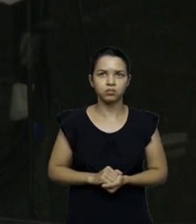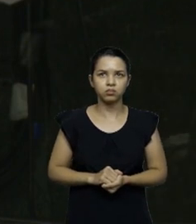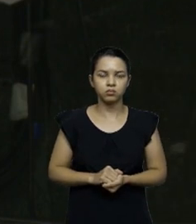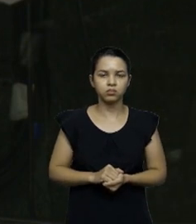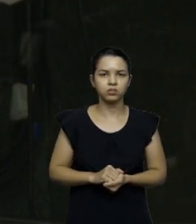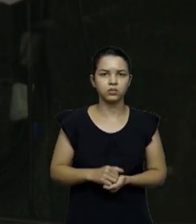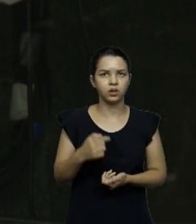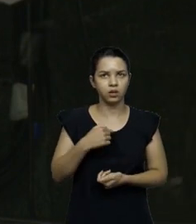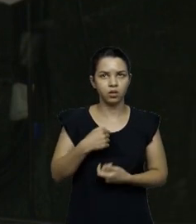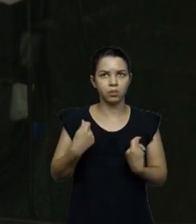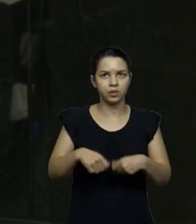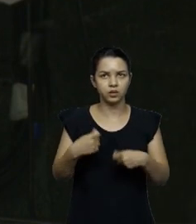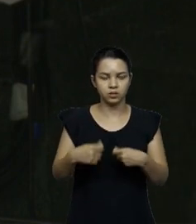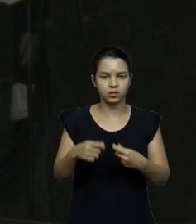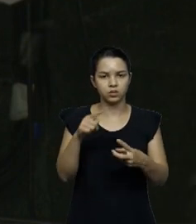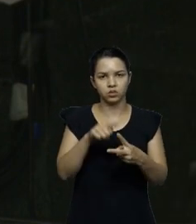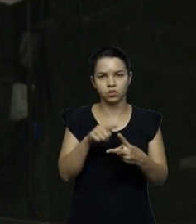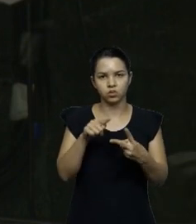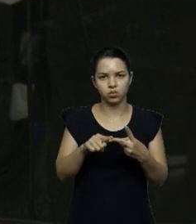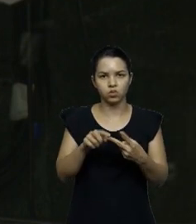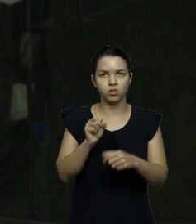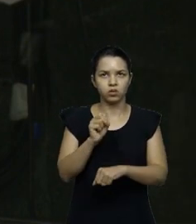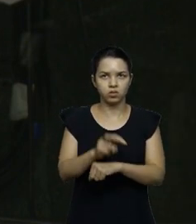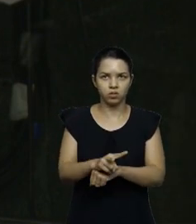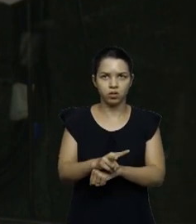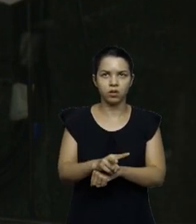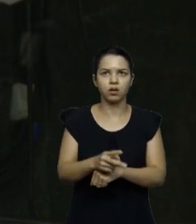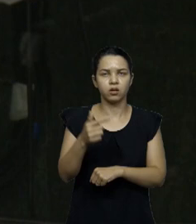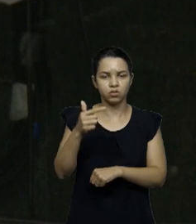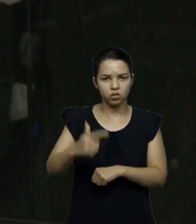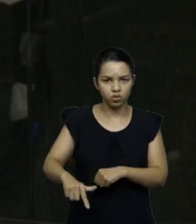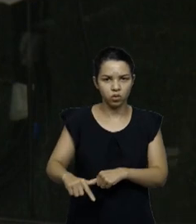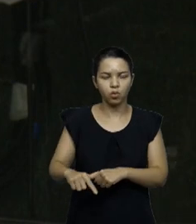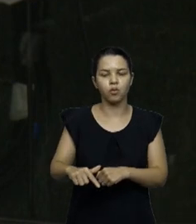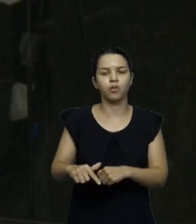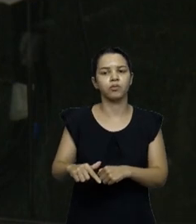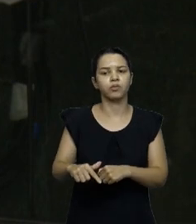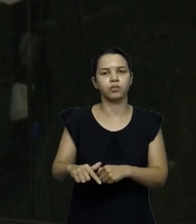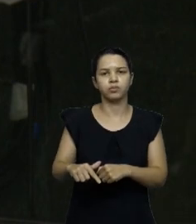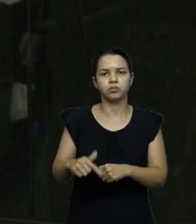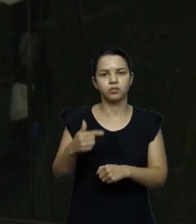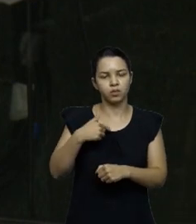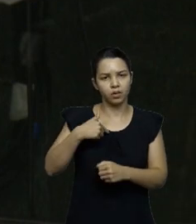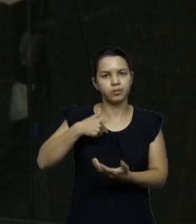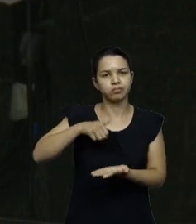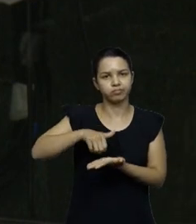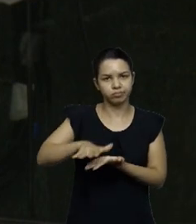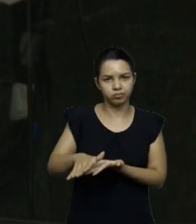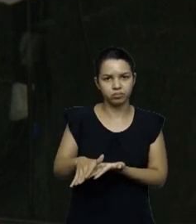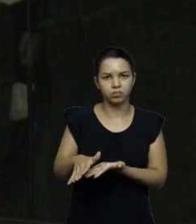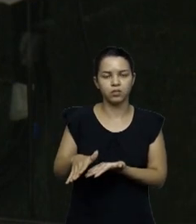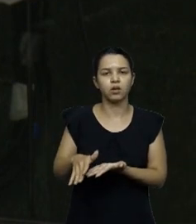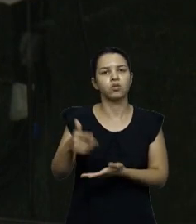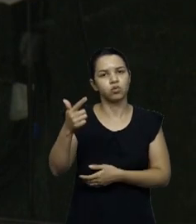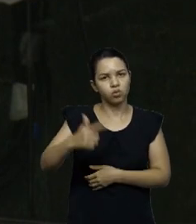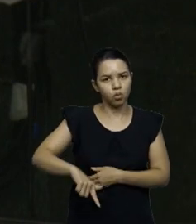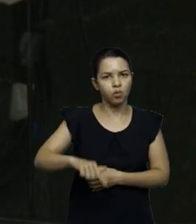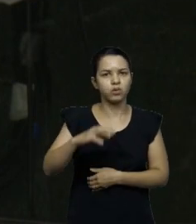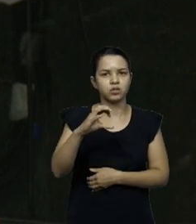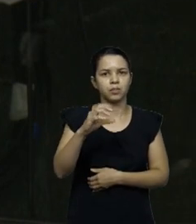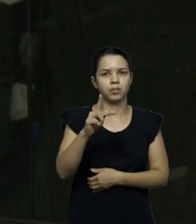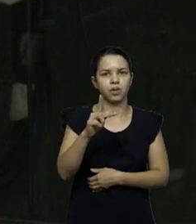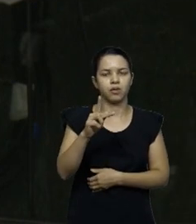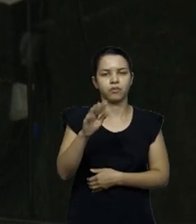que eu tive que abrir mão das duas vagas de novo eu desempregada e mais um tempo que você pf pf bloqueado